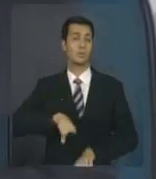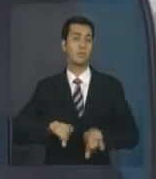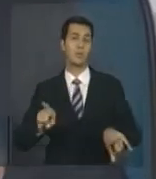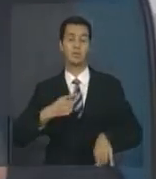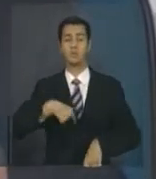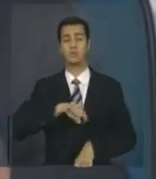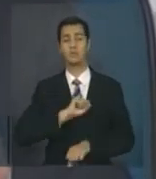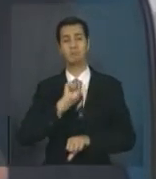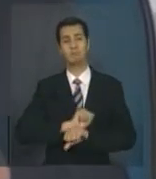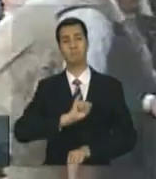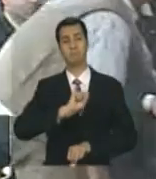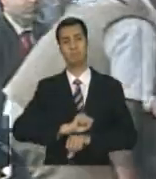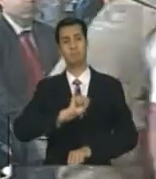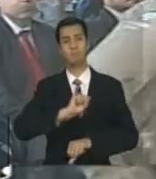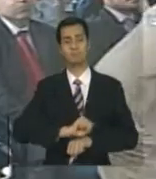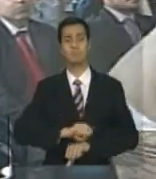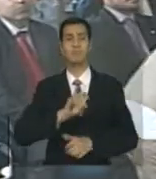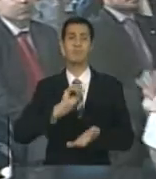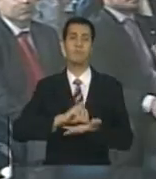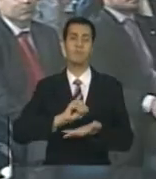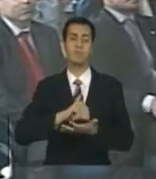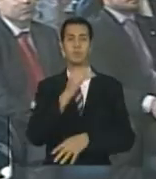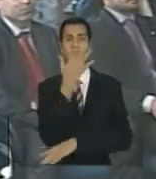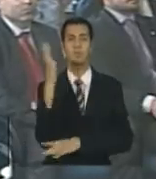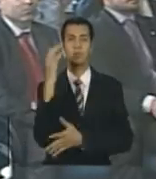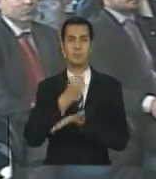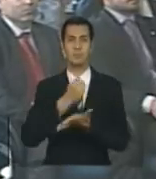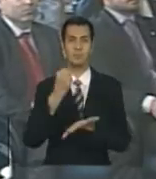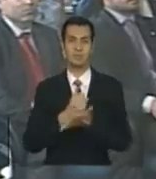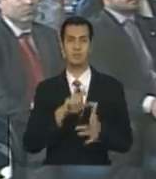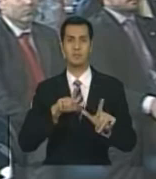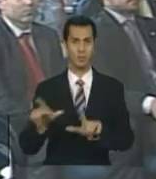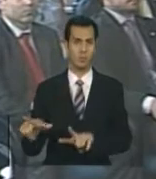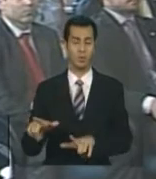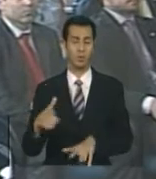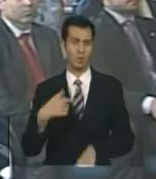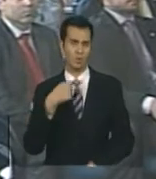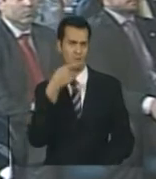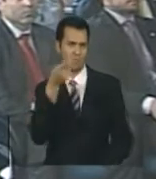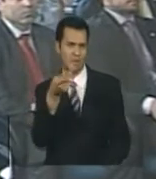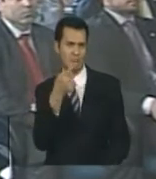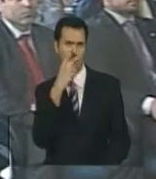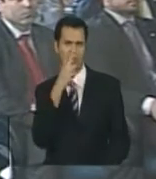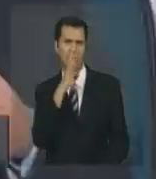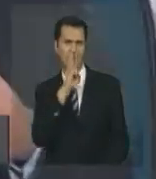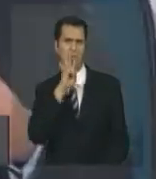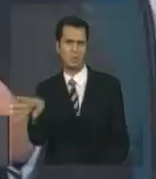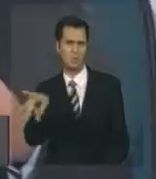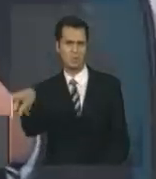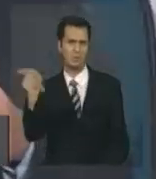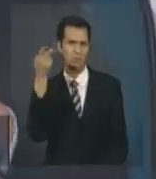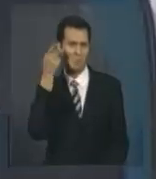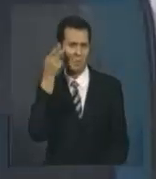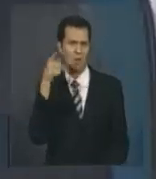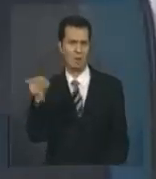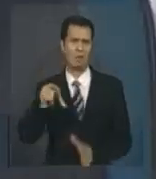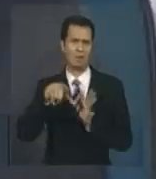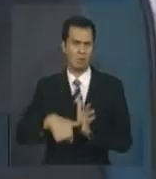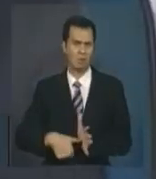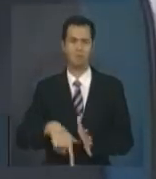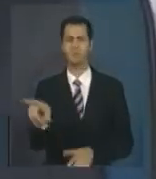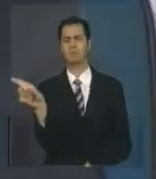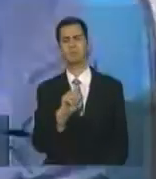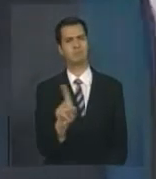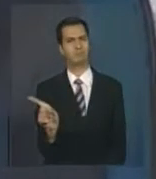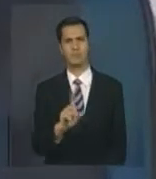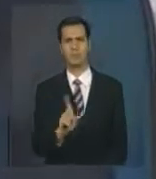ambientais. Eu não estou falando isso para poder dizer que o Estado de São Paulo está atrasado. Muito pelo contrário, nós trabalhamos